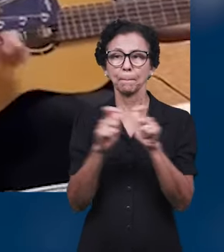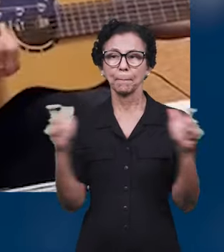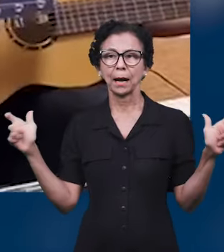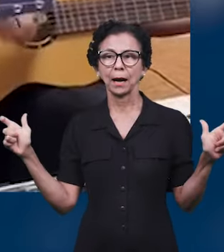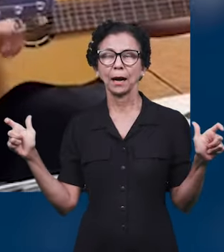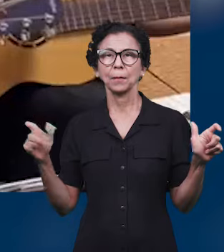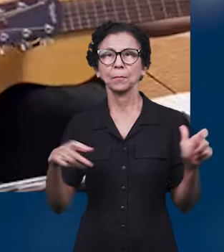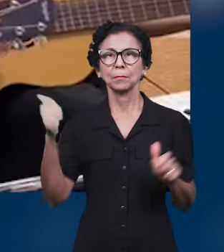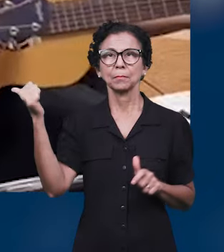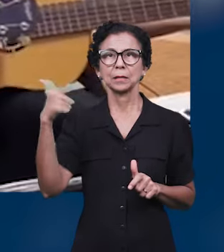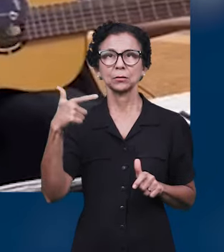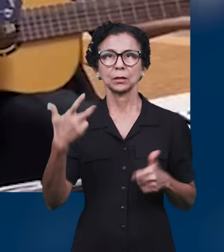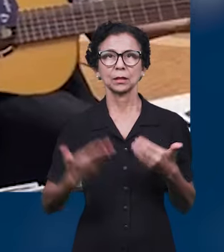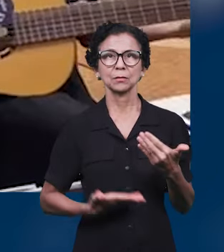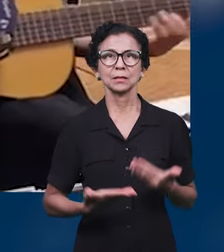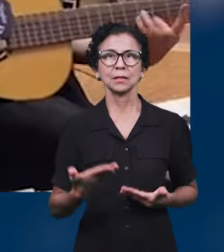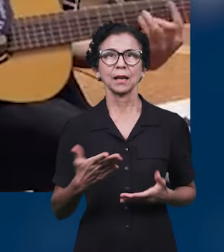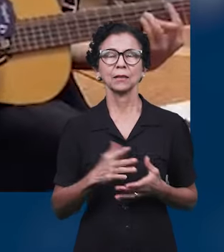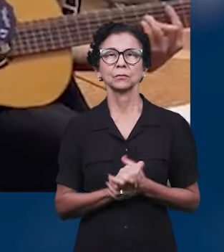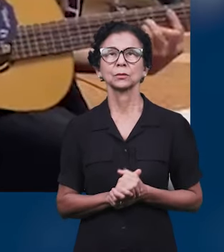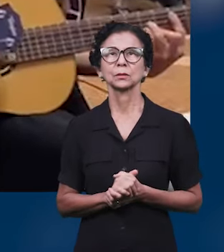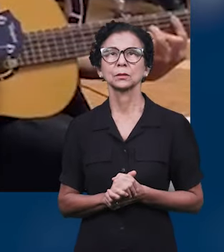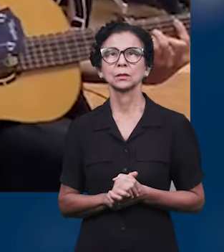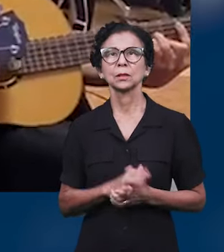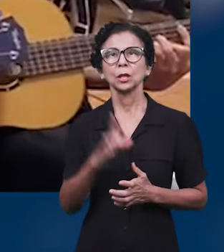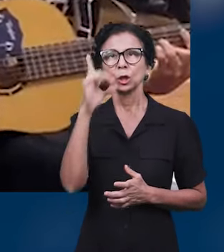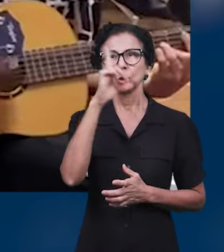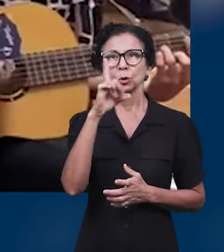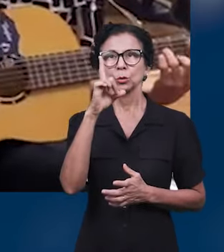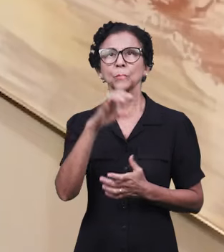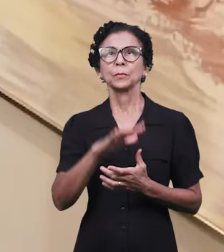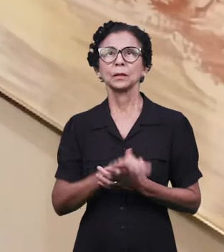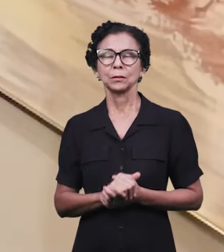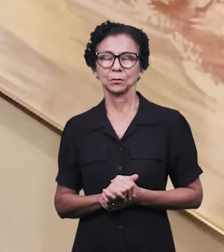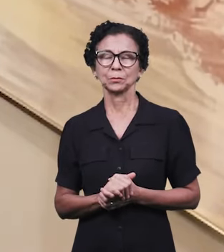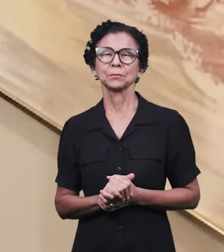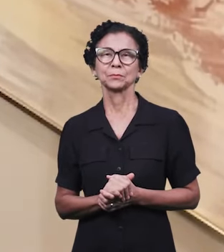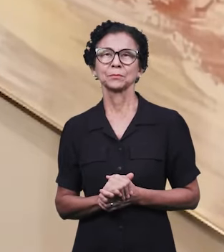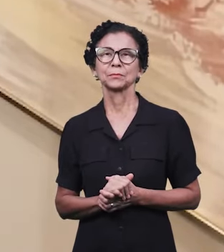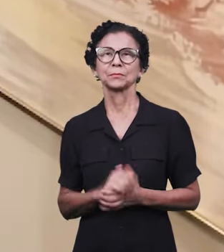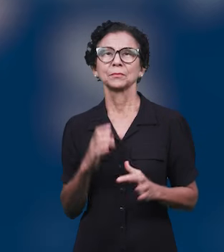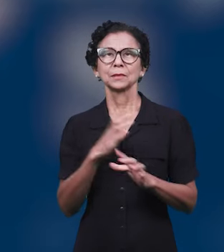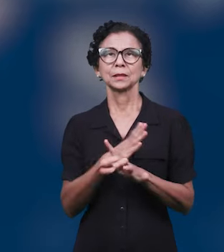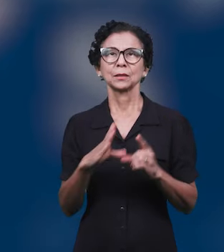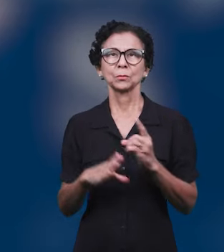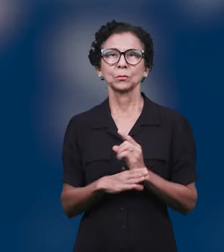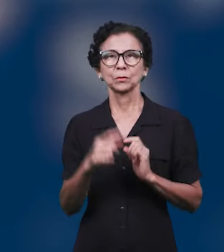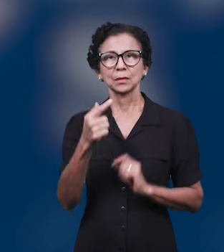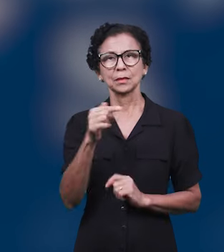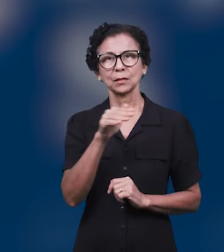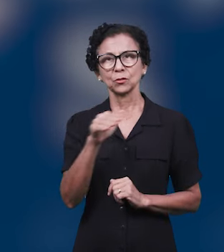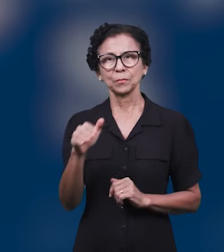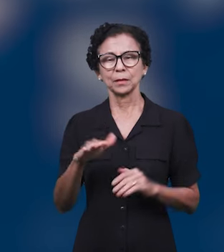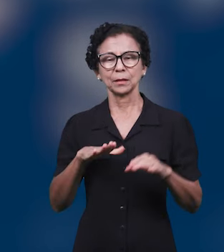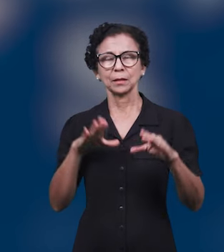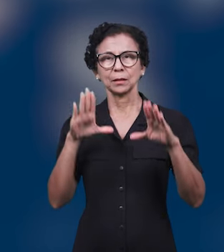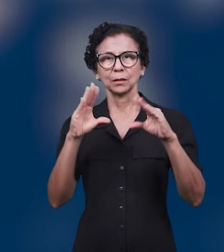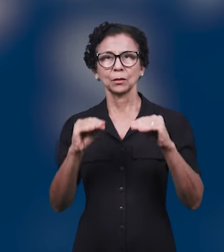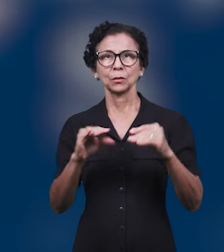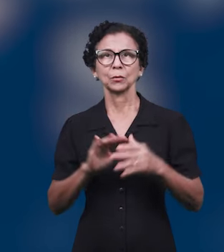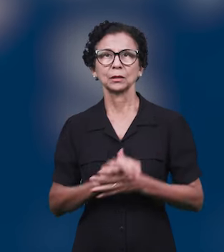região da Grande Boston, sob o ministério do pastor Wilson Moura. No Oeste Americano, foi realizado um culto